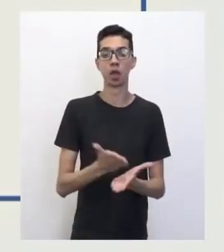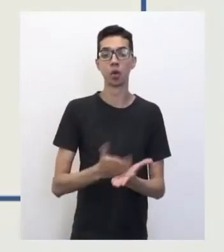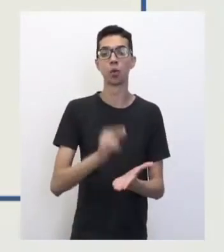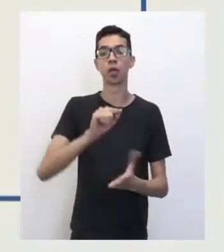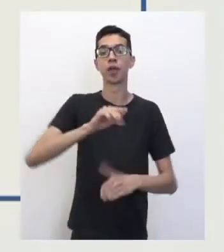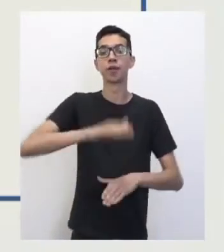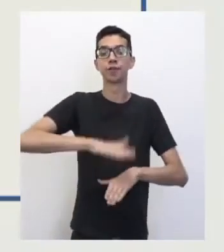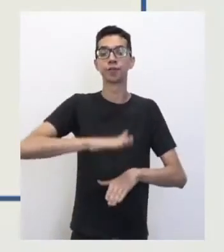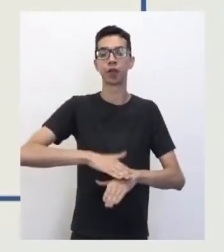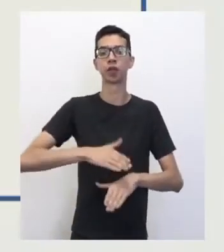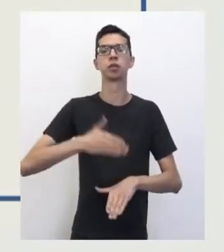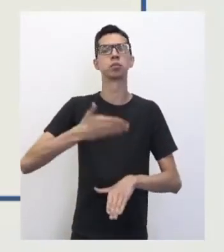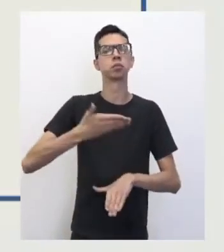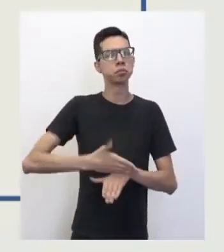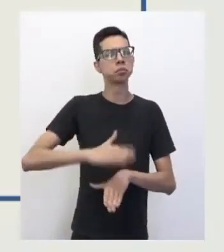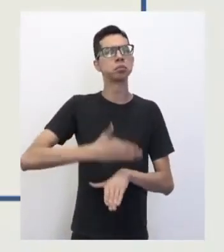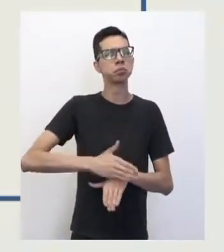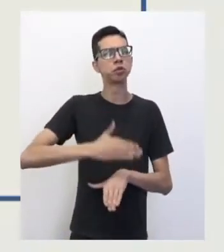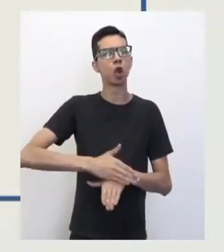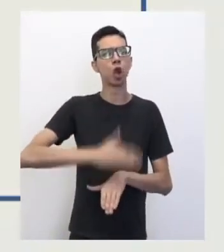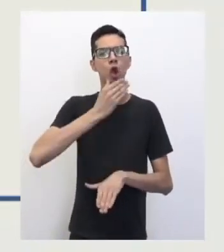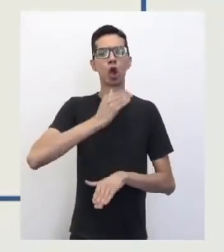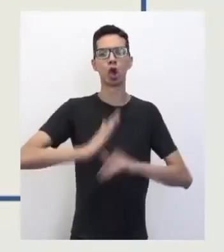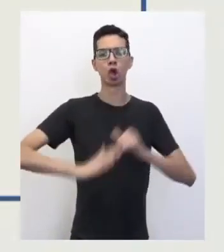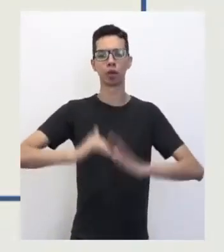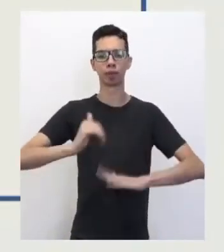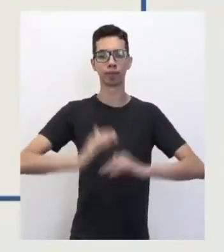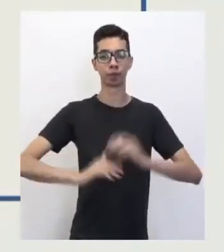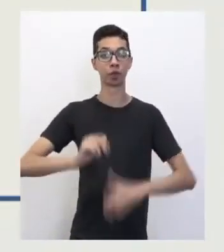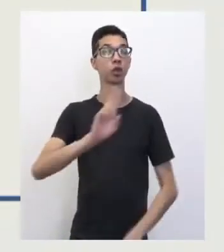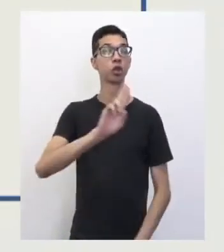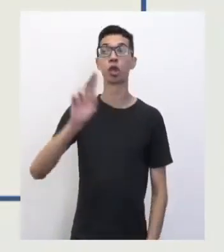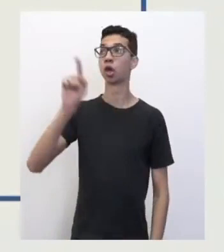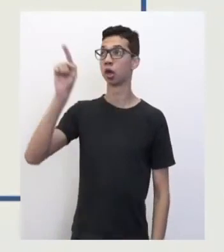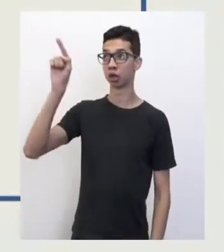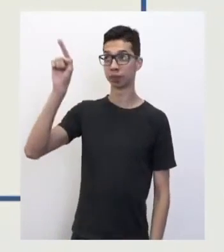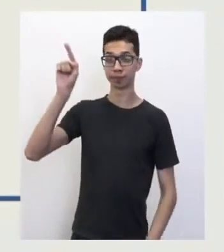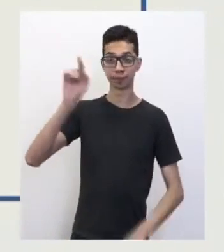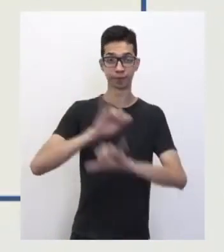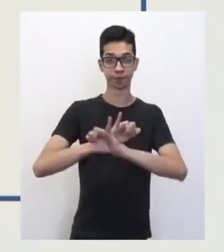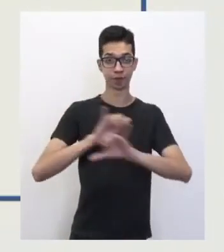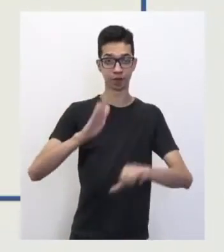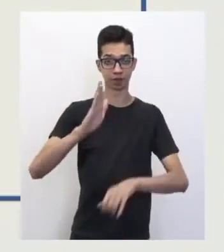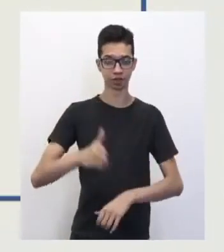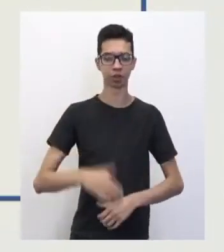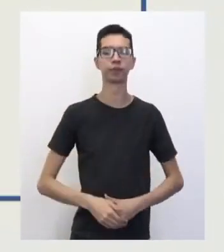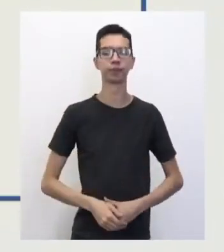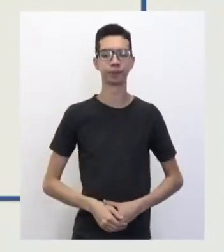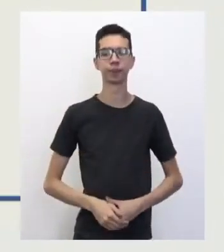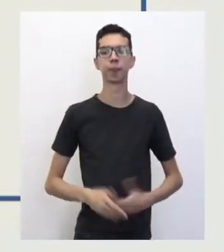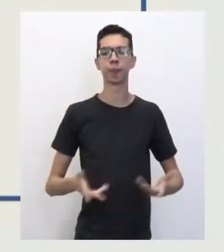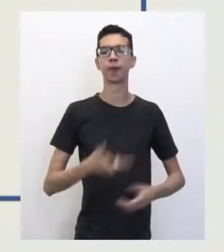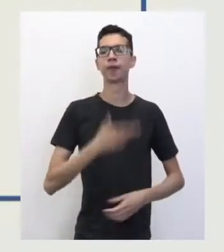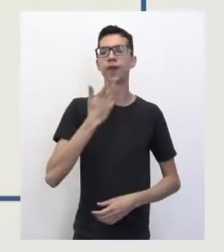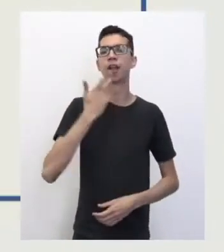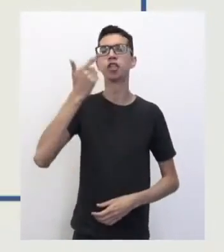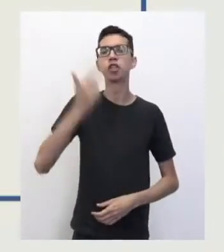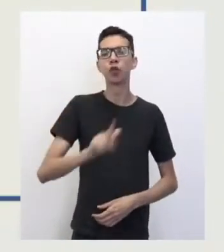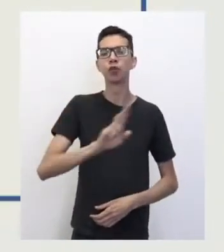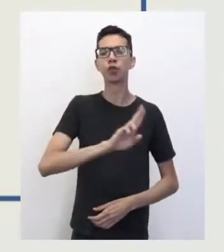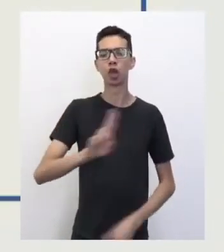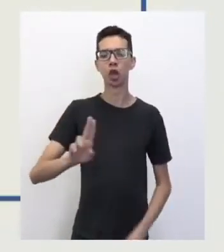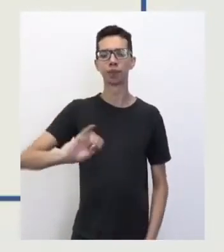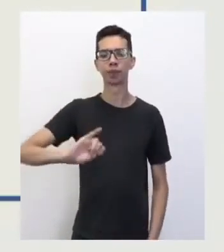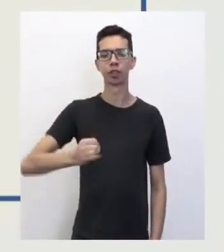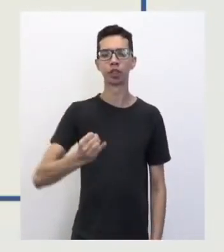só, pessoal, mais uma marca de coesão. Em vez de eu repetir o nome do